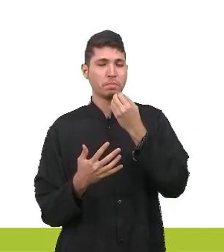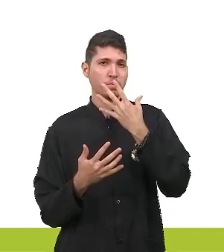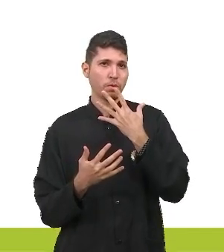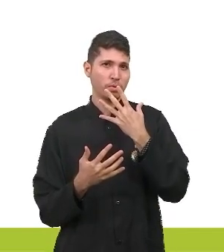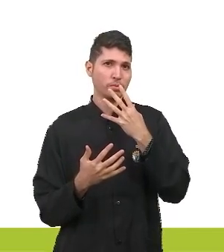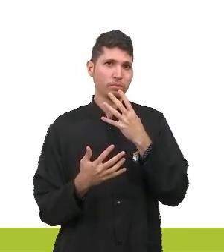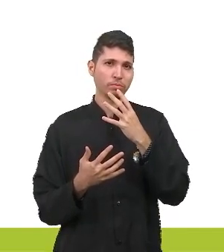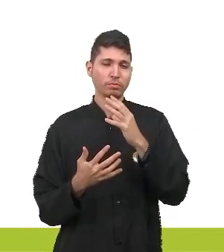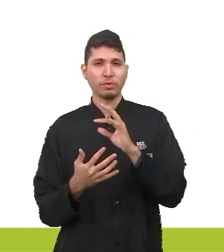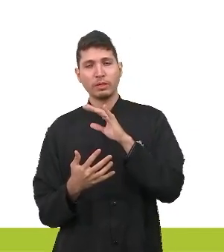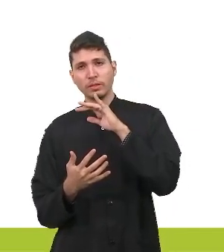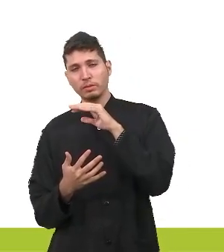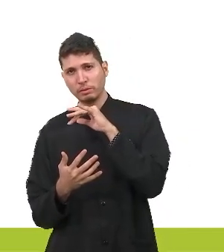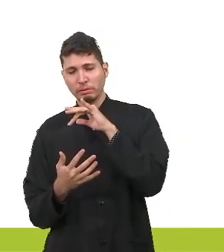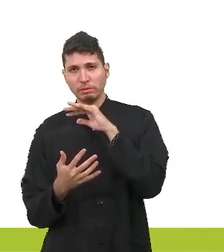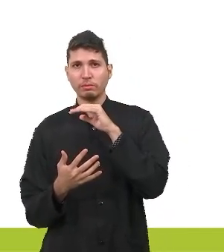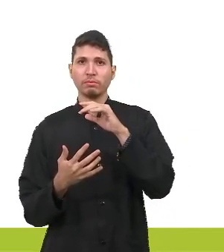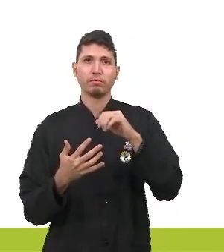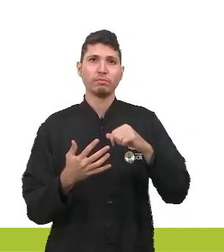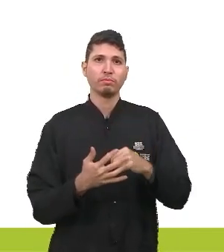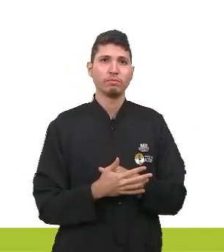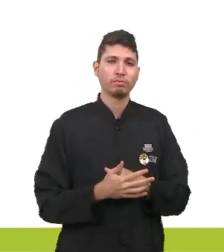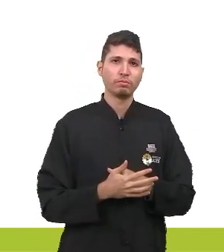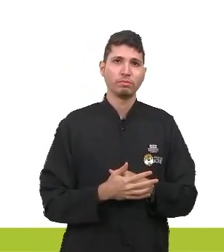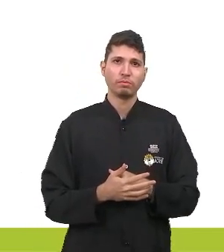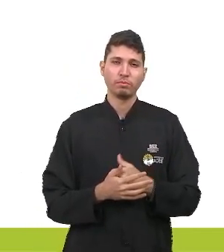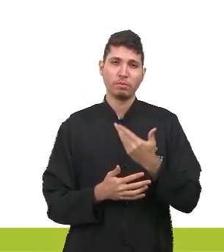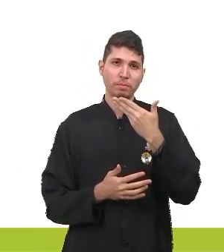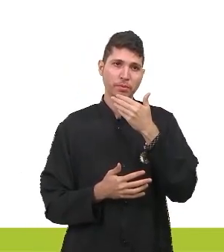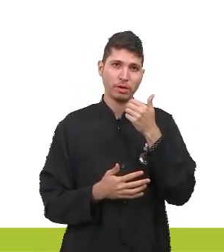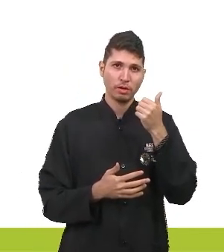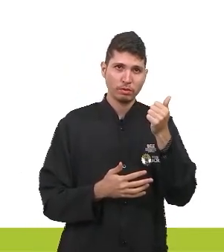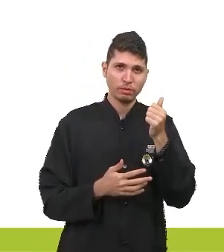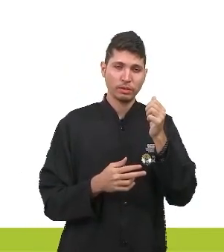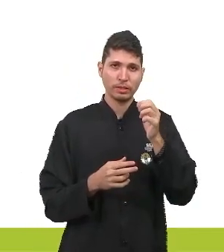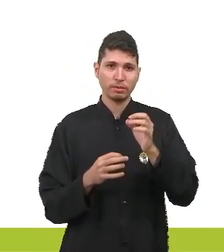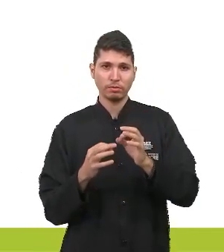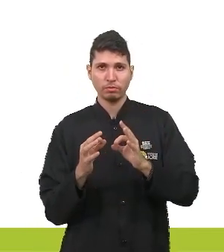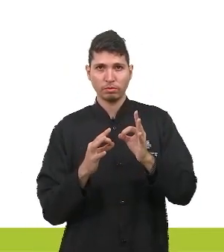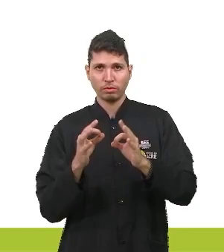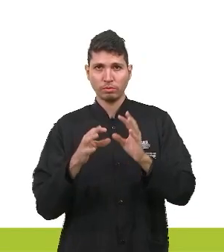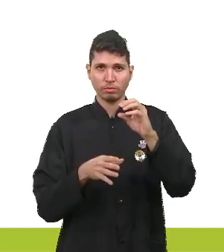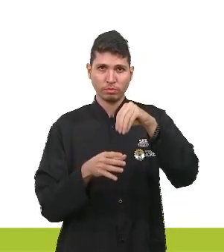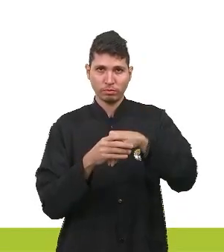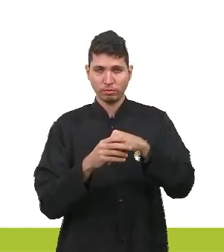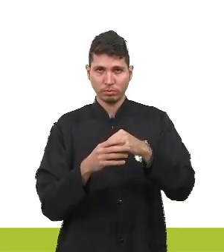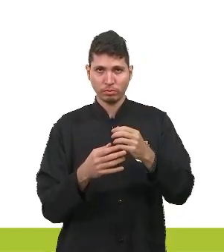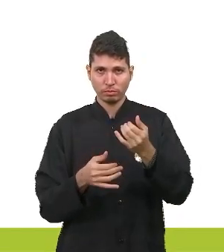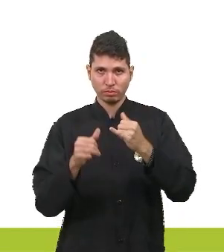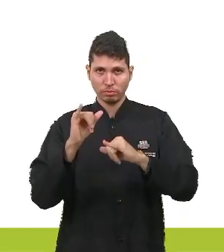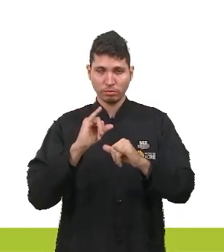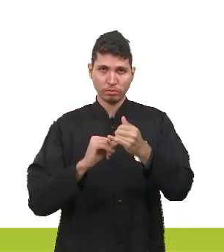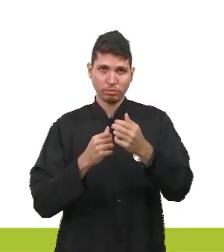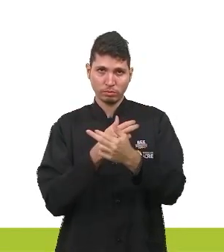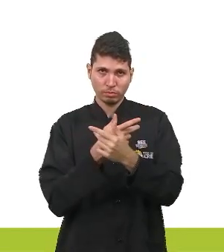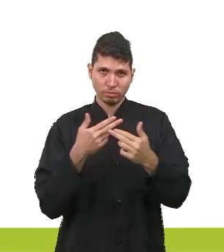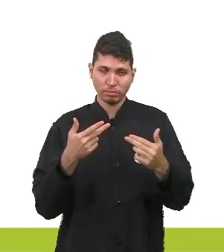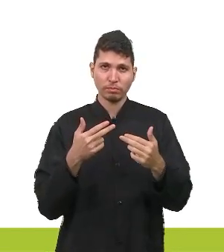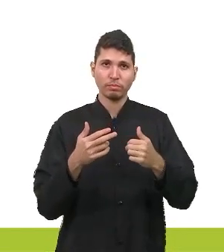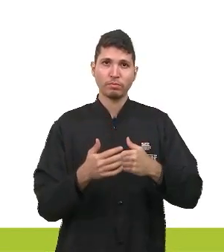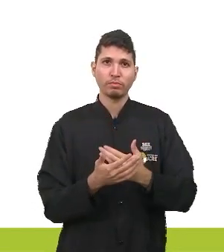ruim, melhoria da assimilação do composto, entre outras ações. Alguns